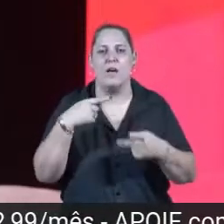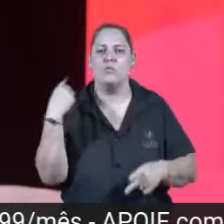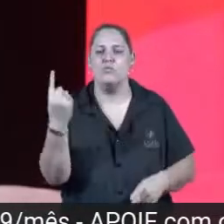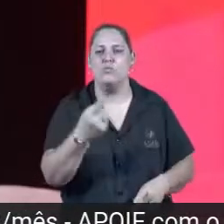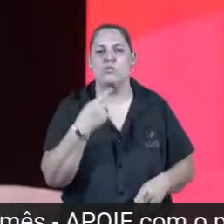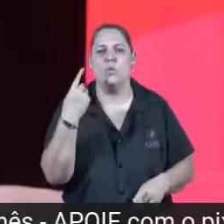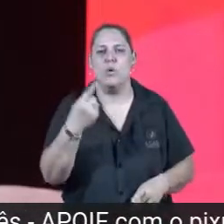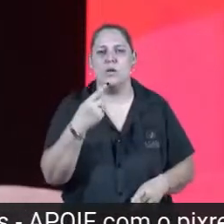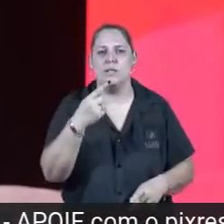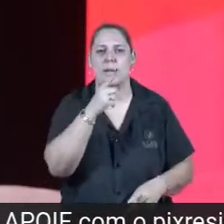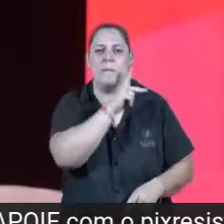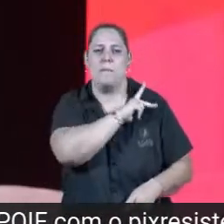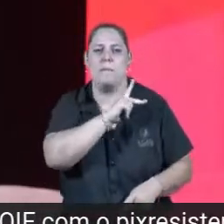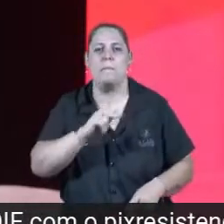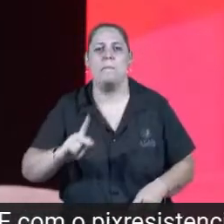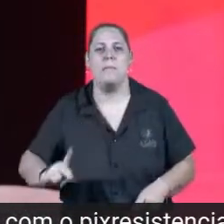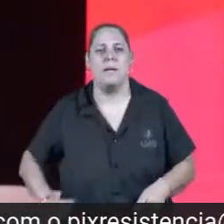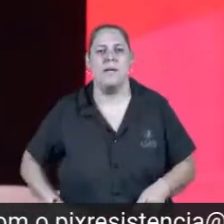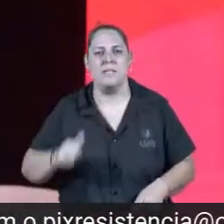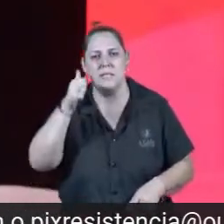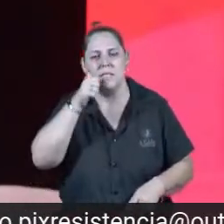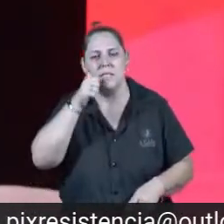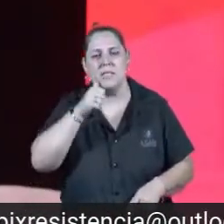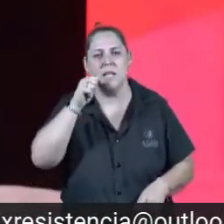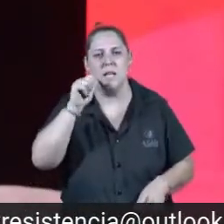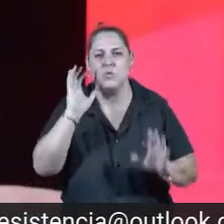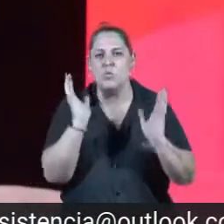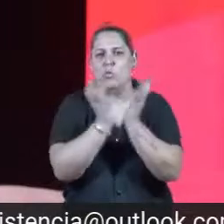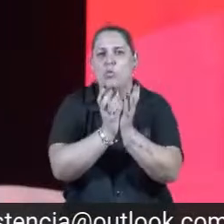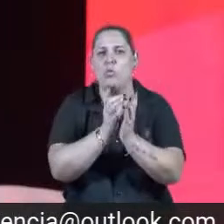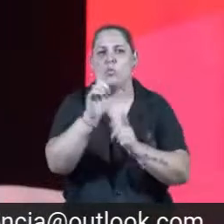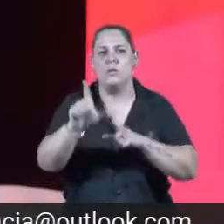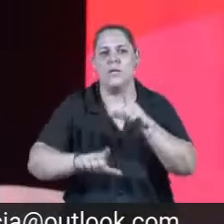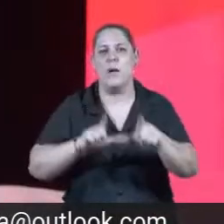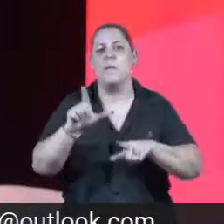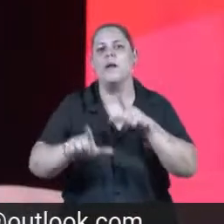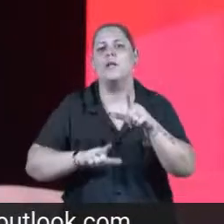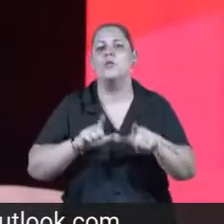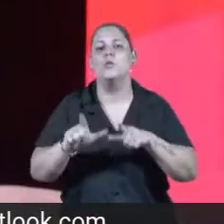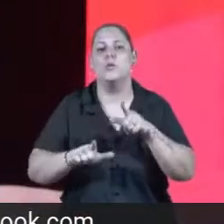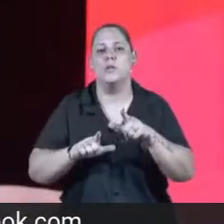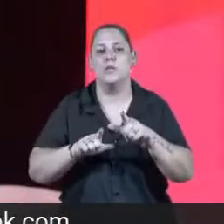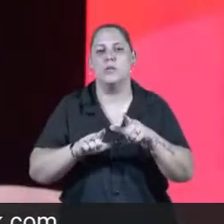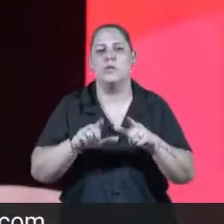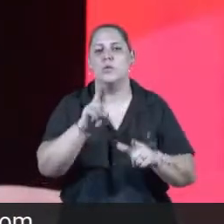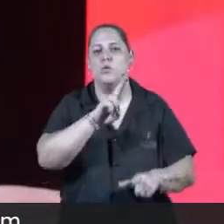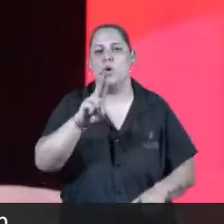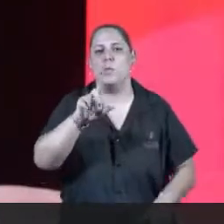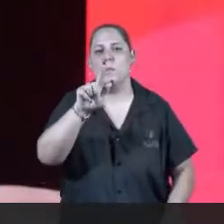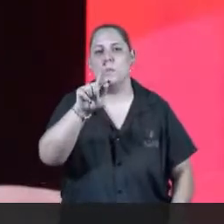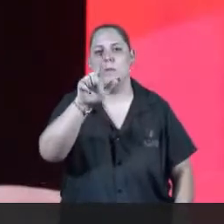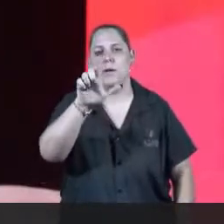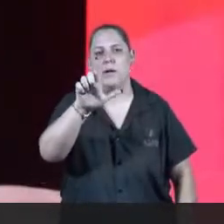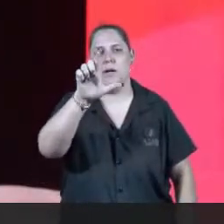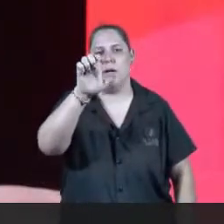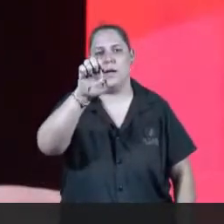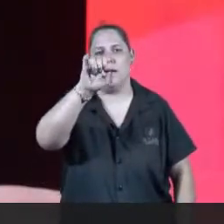nossa presidenta nacional do Partido dos Trabalhadores, a companheira Gleisi